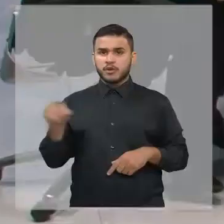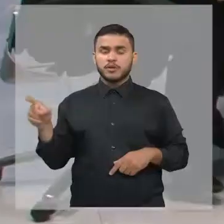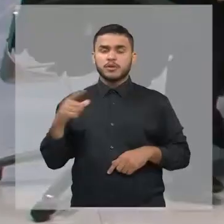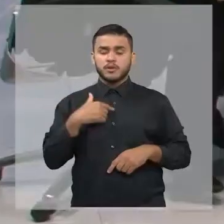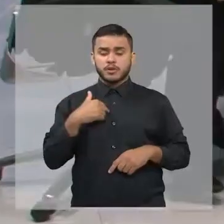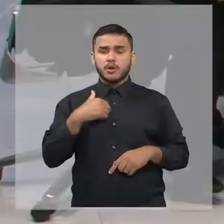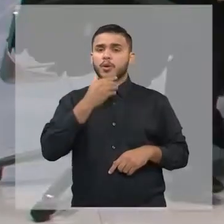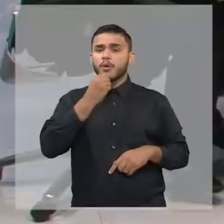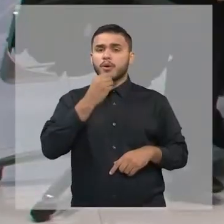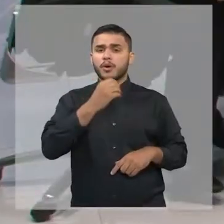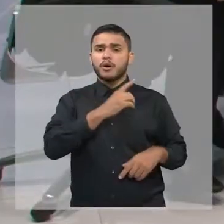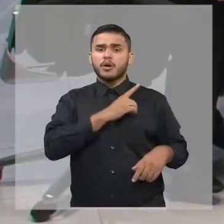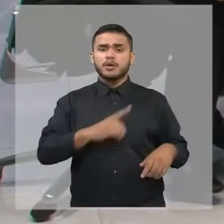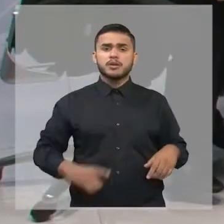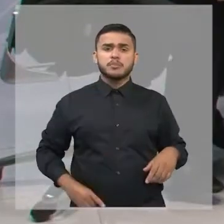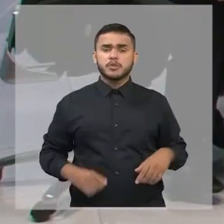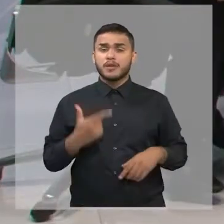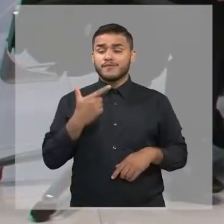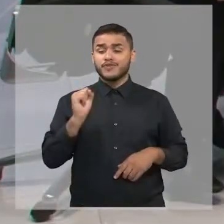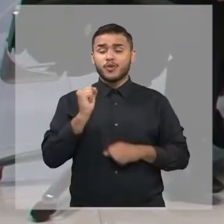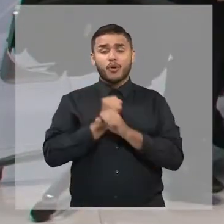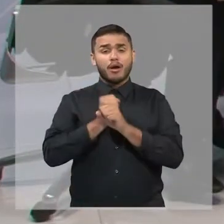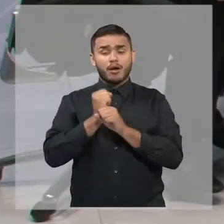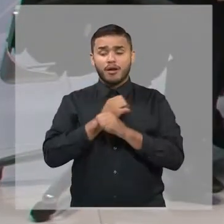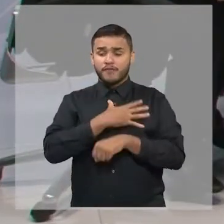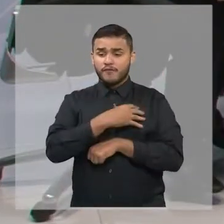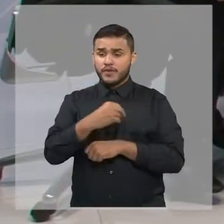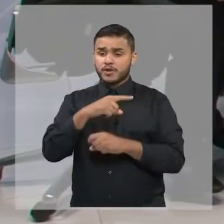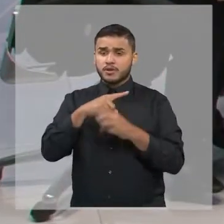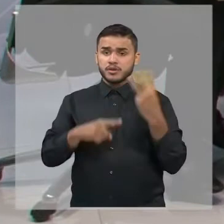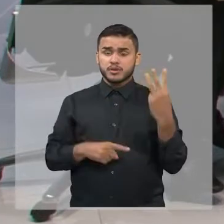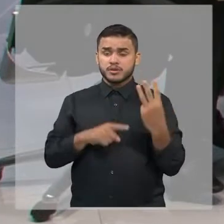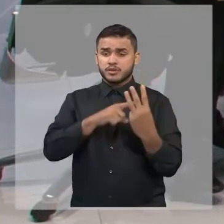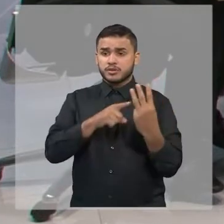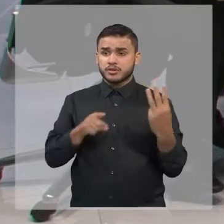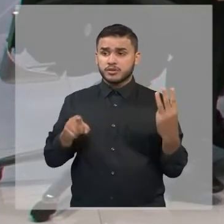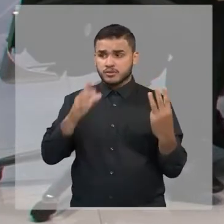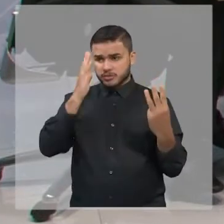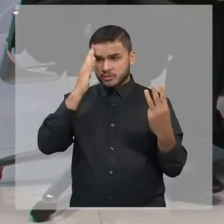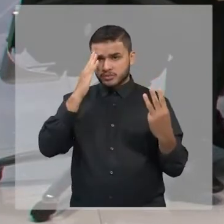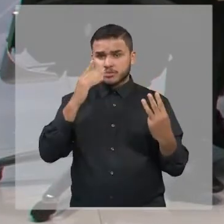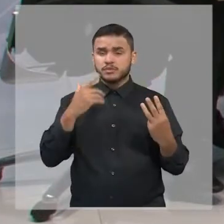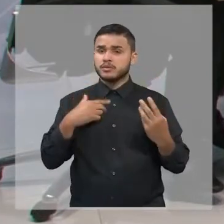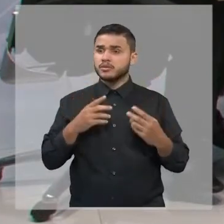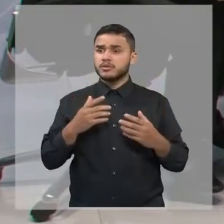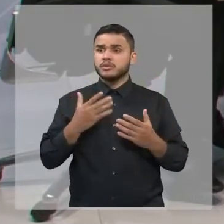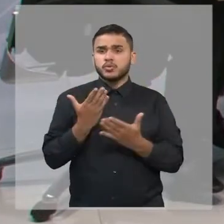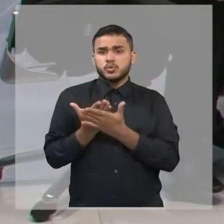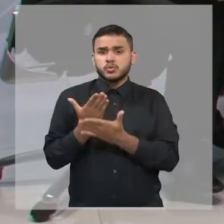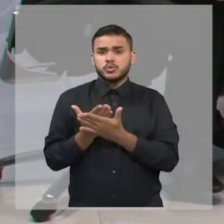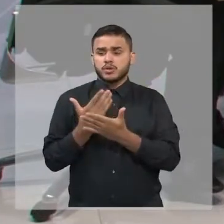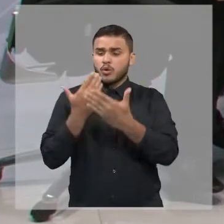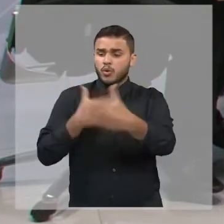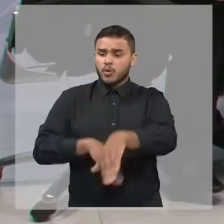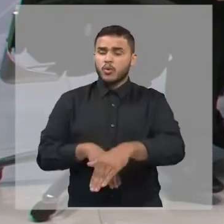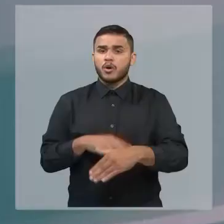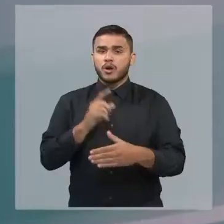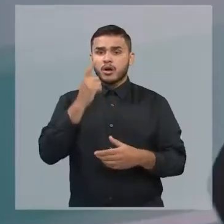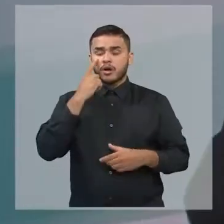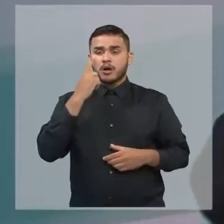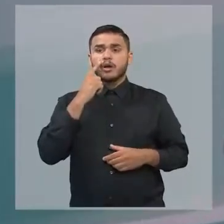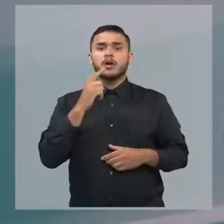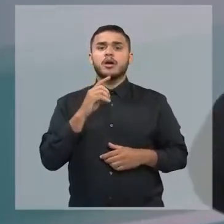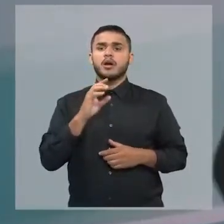28 anos de mandato, com filhos na polícia, todos os 3 filhos não fizeram carreira, passaram no concurso público